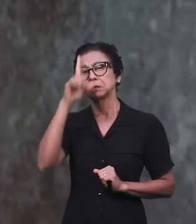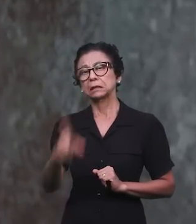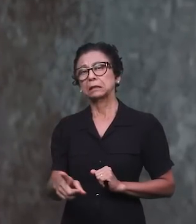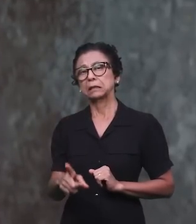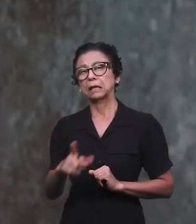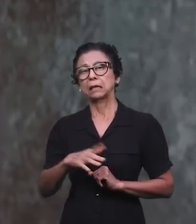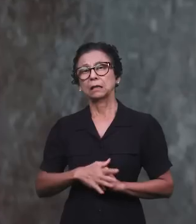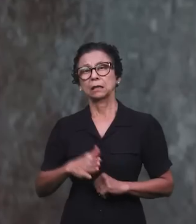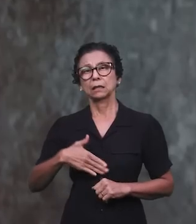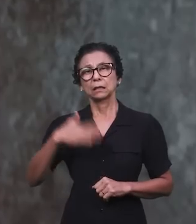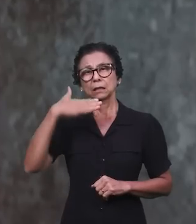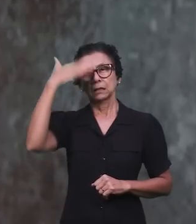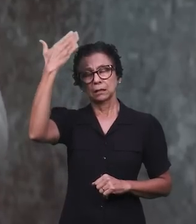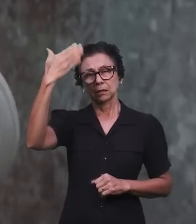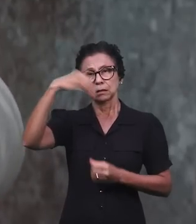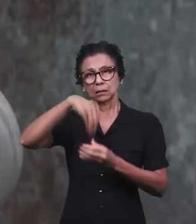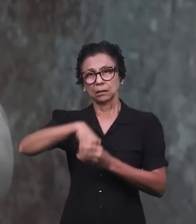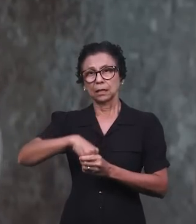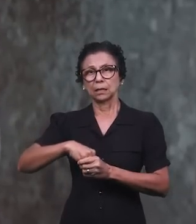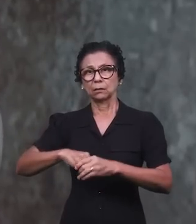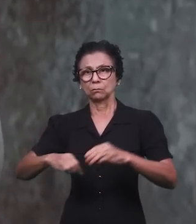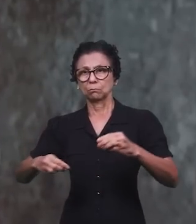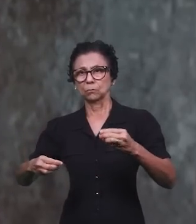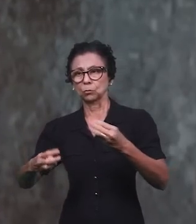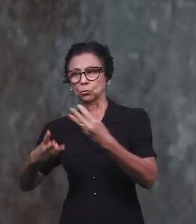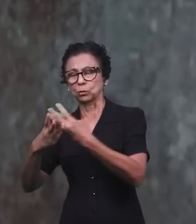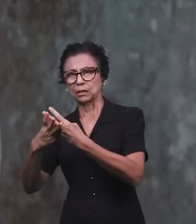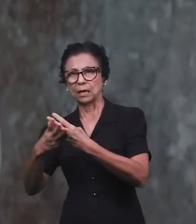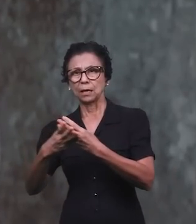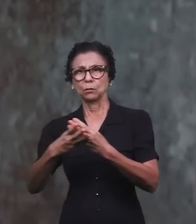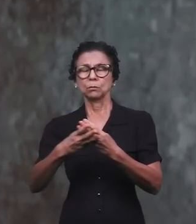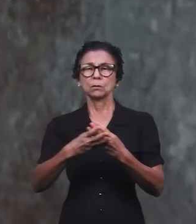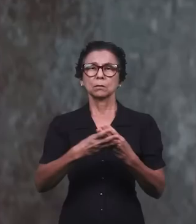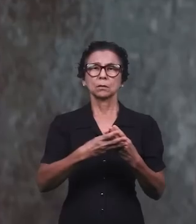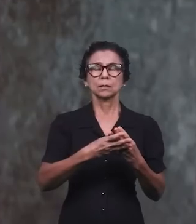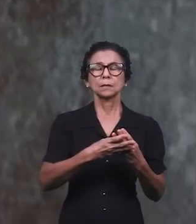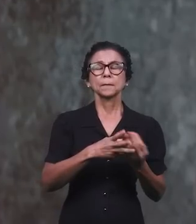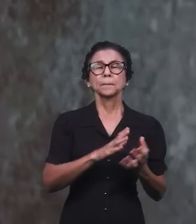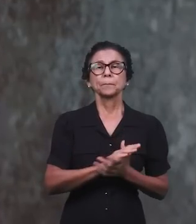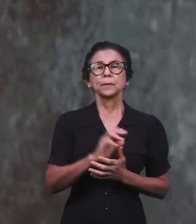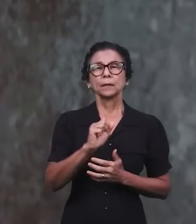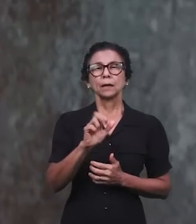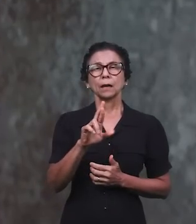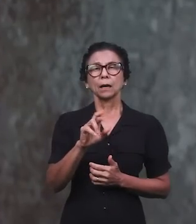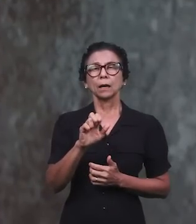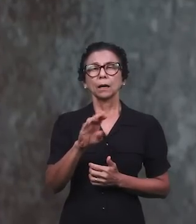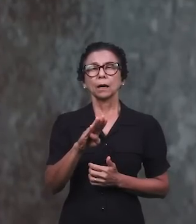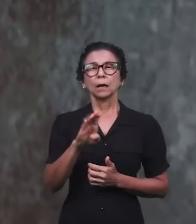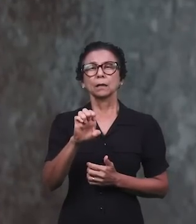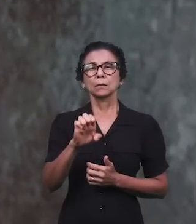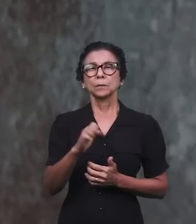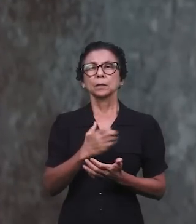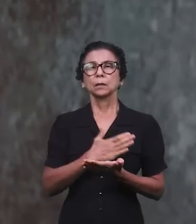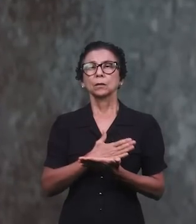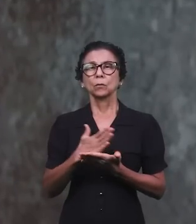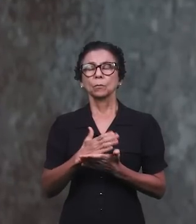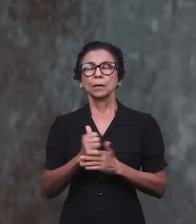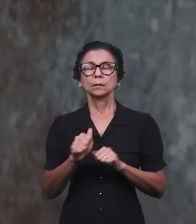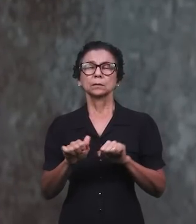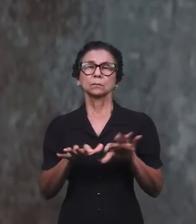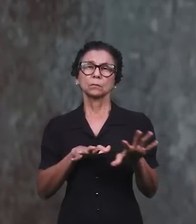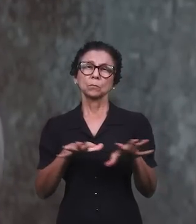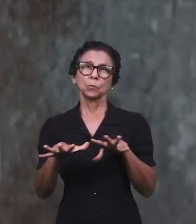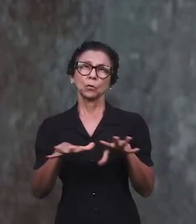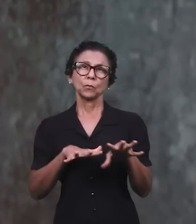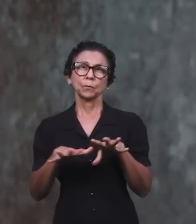com uma população judia, uma população árabe misturados ali, e começa a ganhar força um movimento chamado de sionismo.